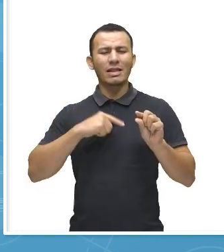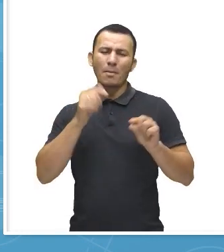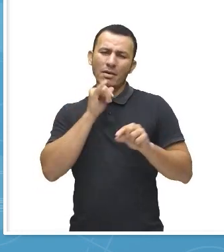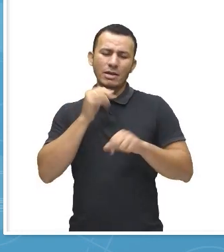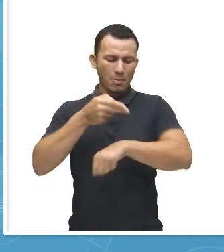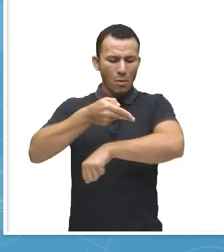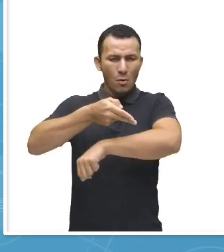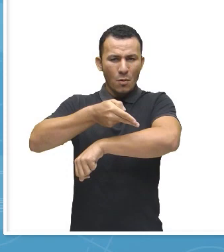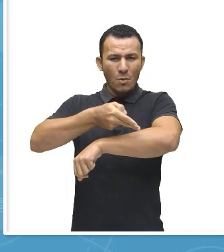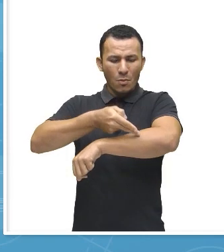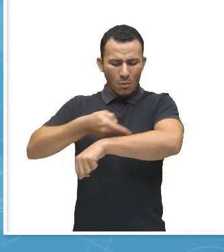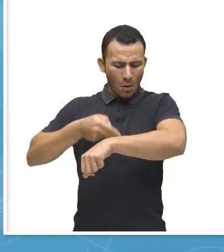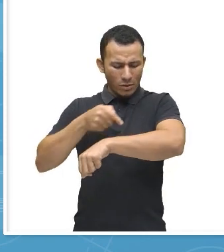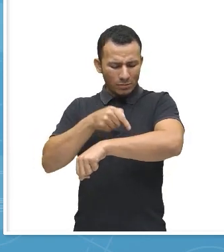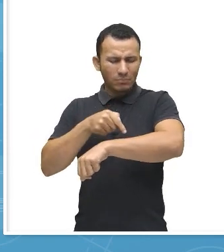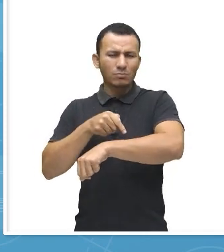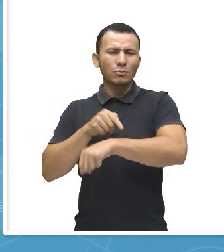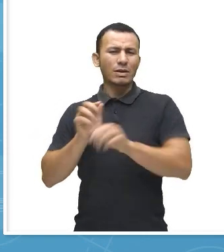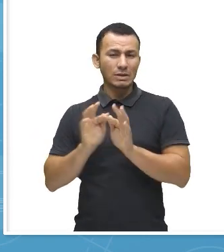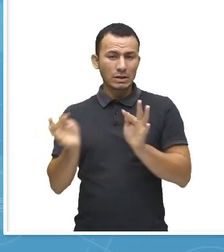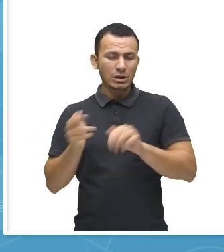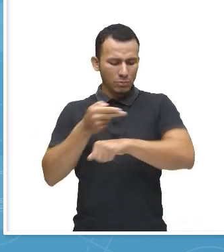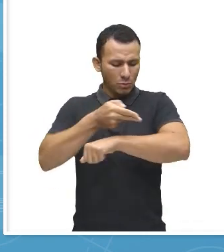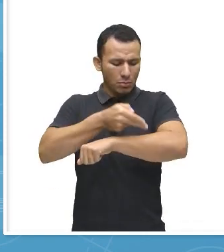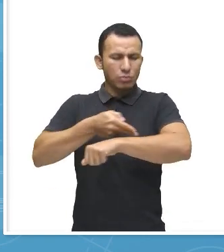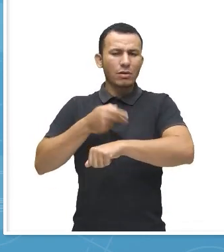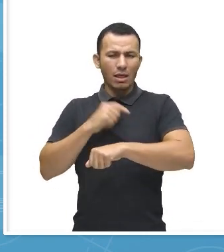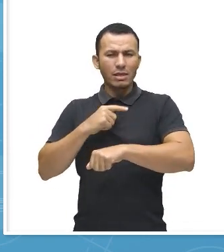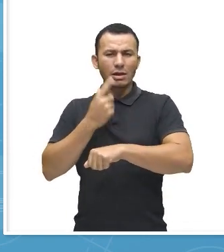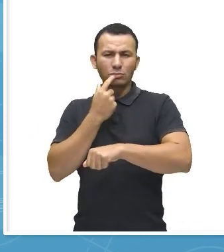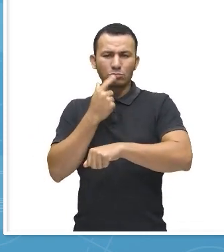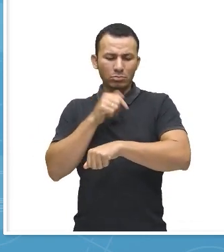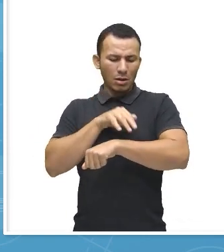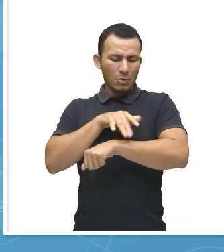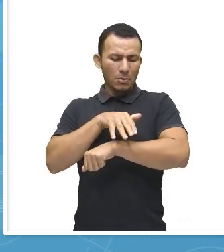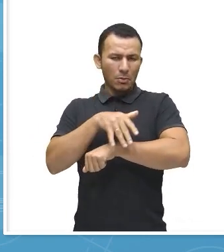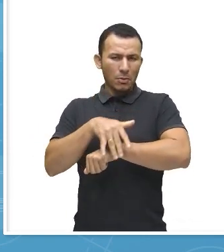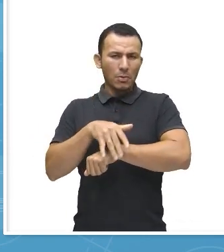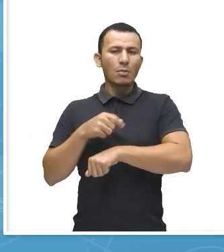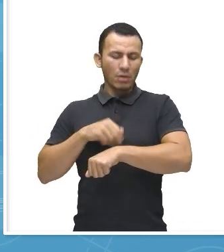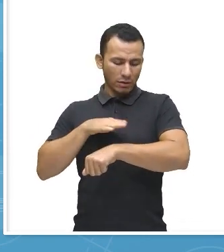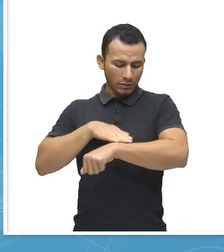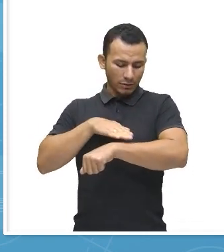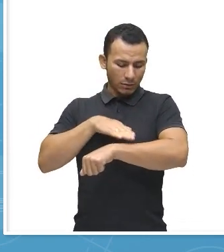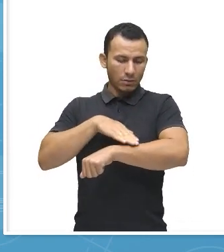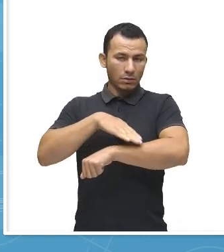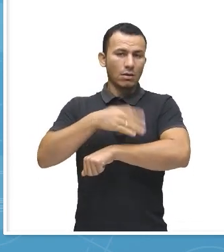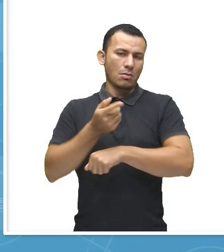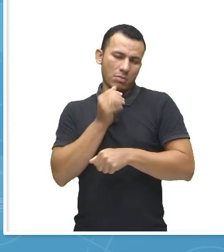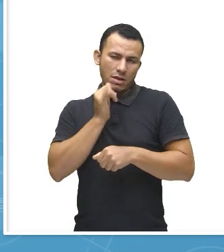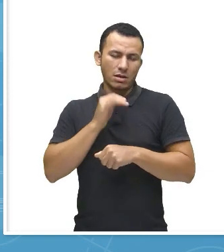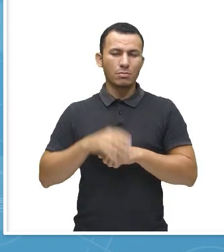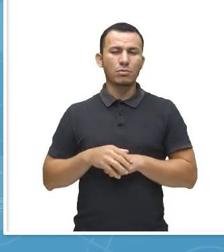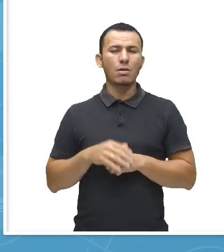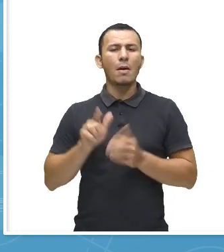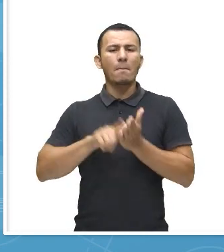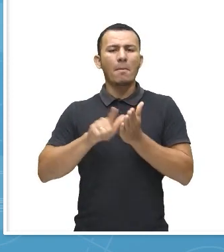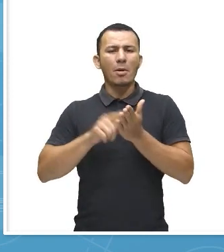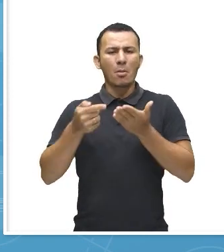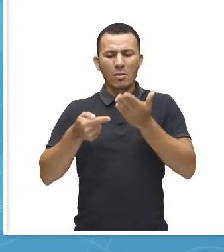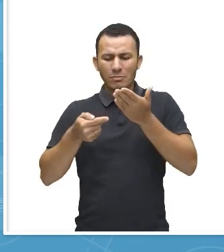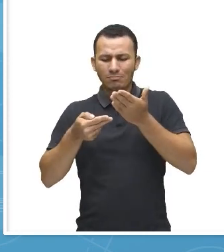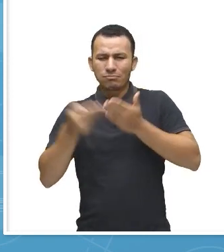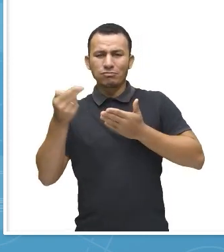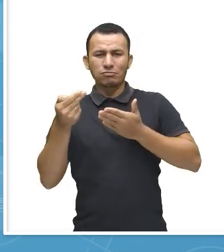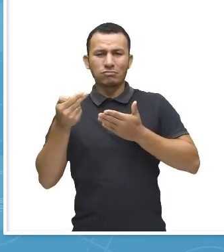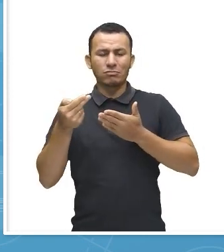corte bem superficial, mas às vezes ele sangra, né? Até mesmo com a folha de papel você pode cortar o dedo, por exemplo, porque ele pode ter